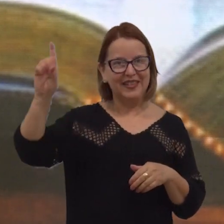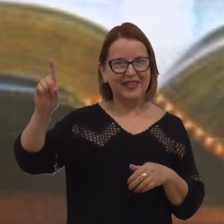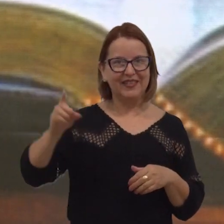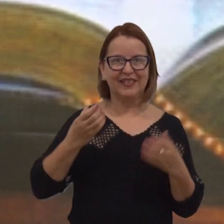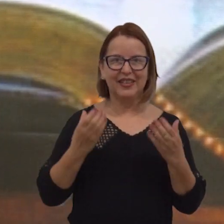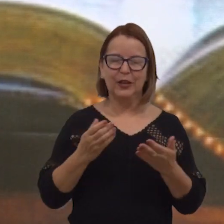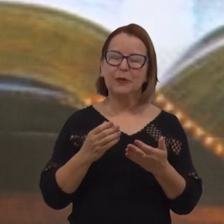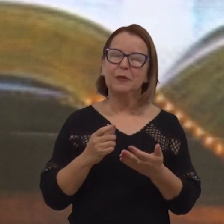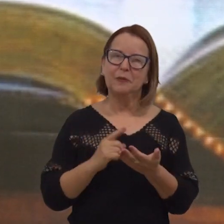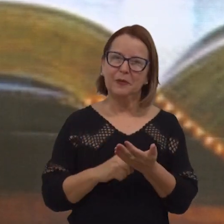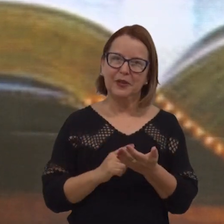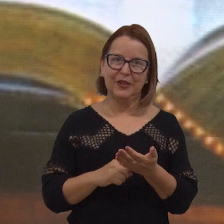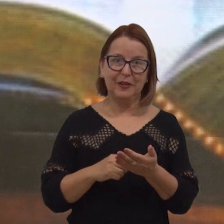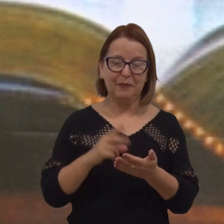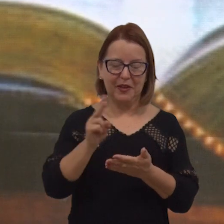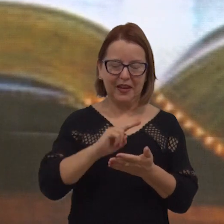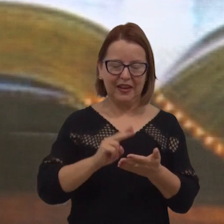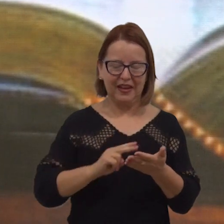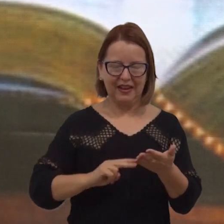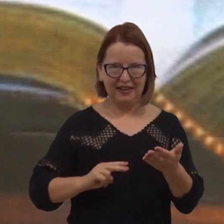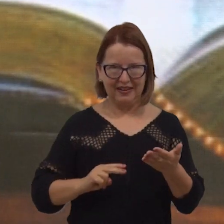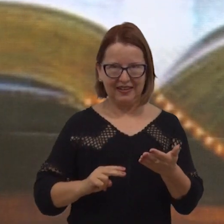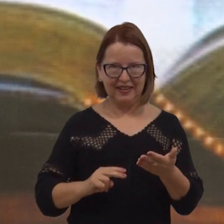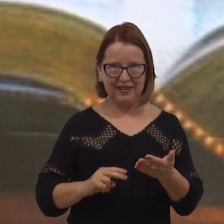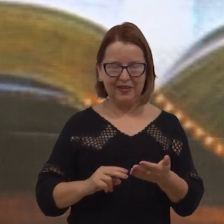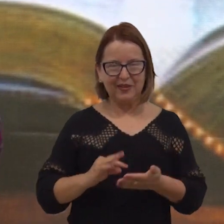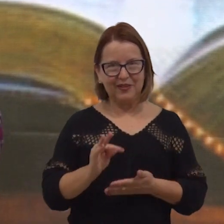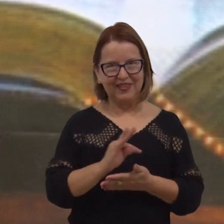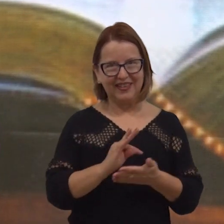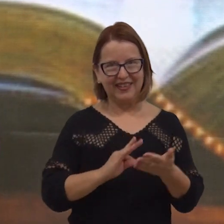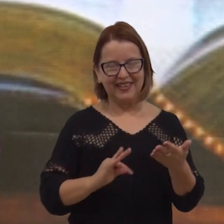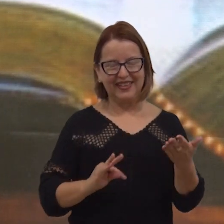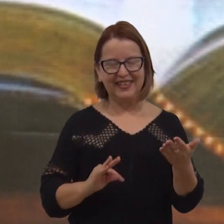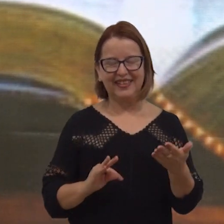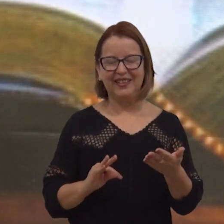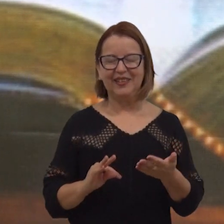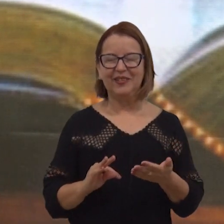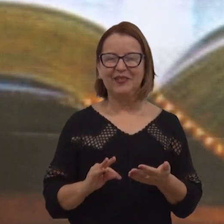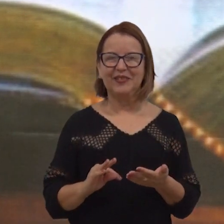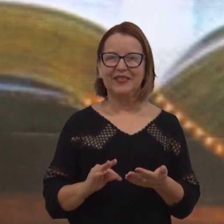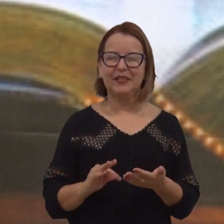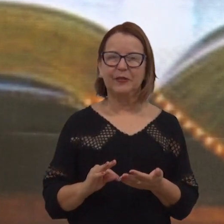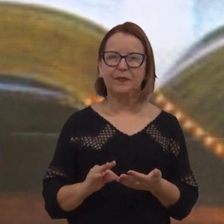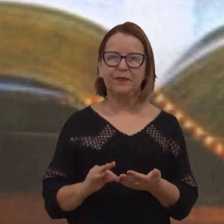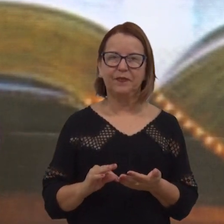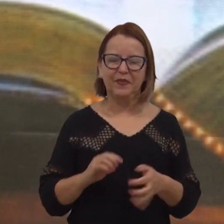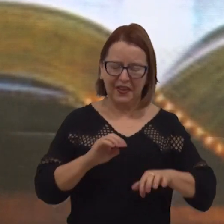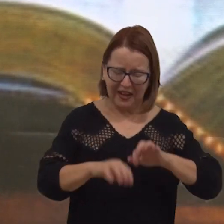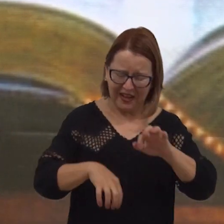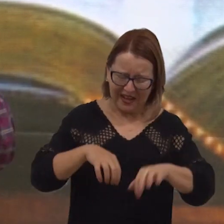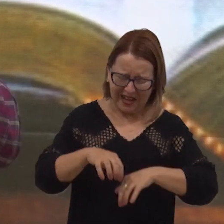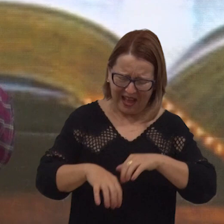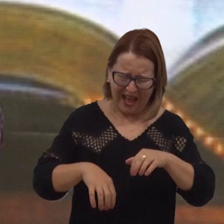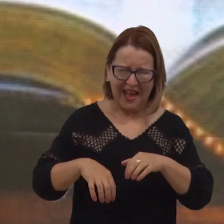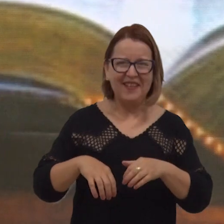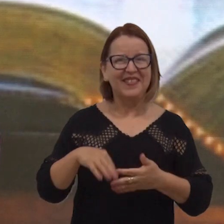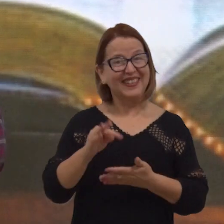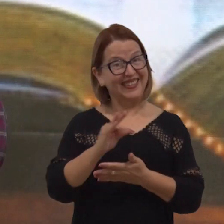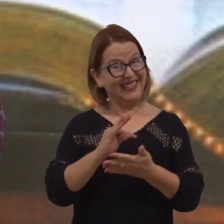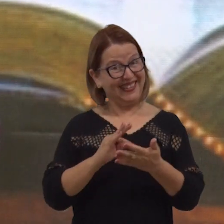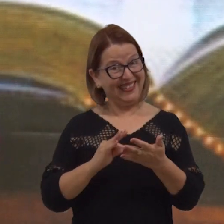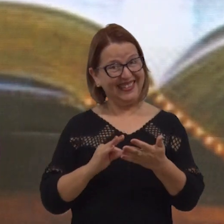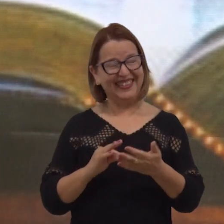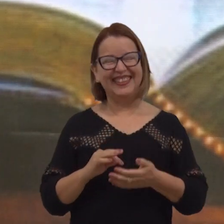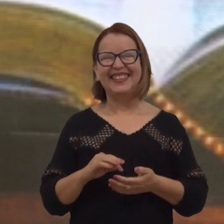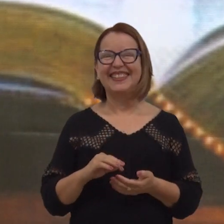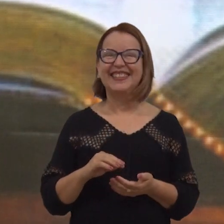nós o nosso texto que nós estamos caminhando, pisando um pouco sobre ele, cavando esse texto de